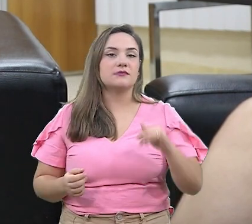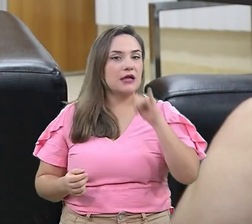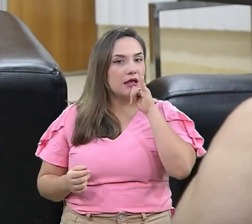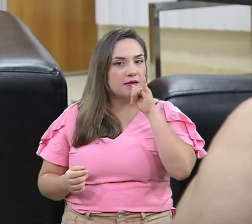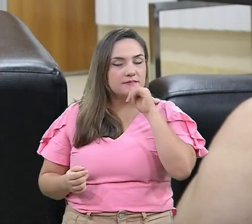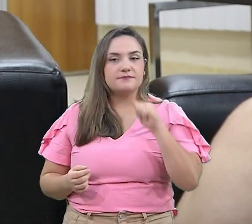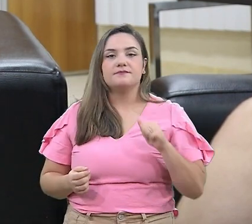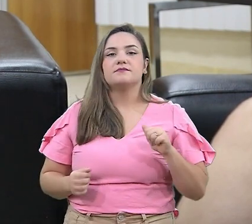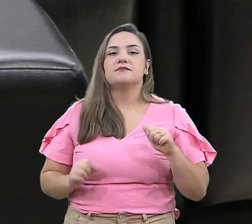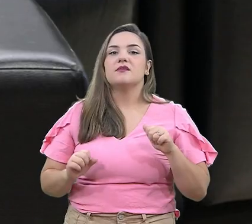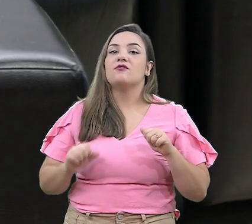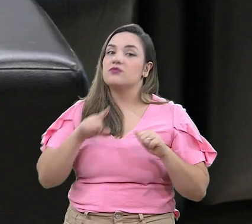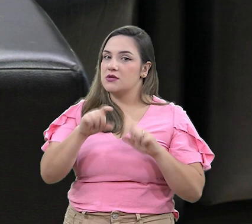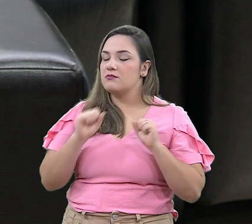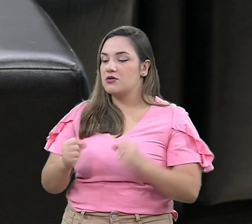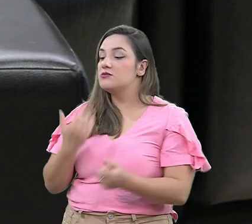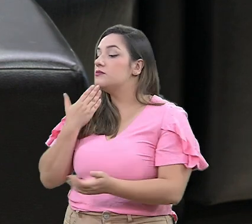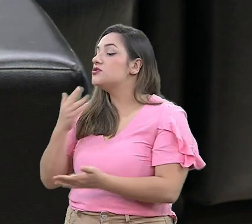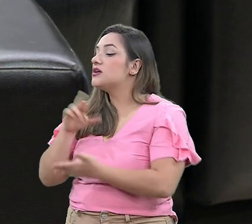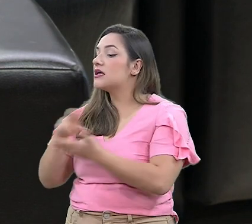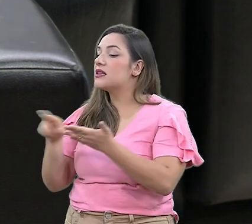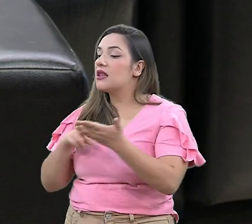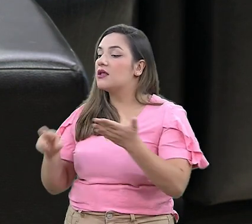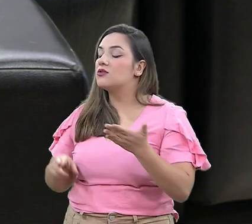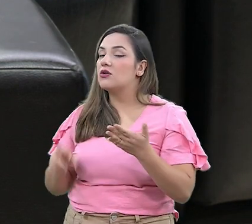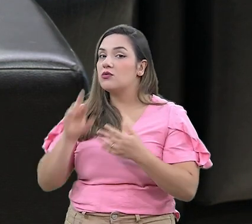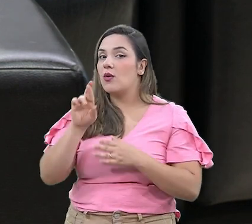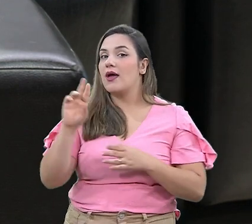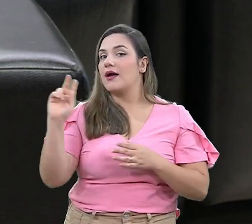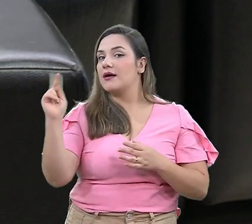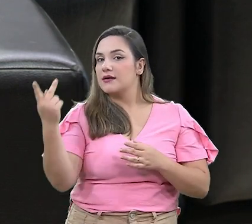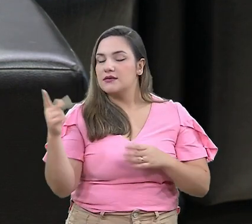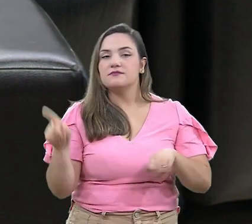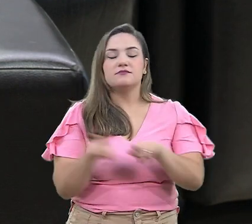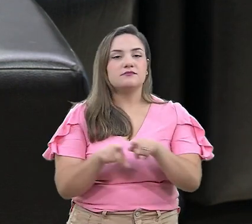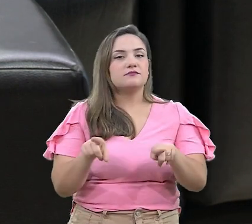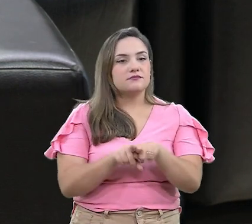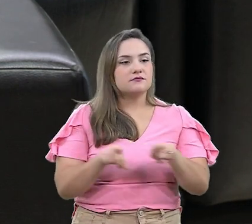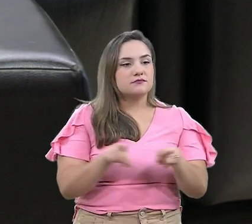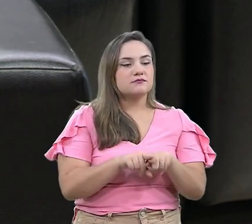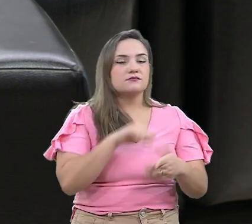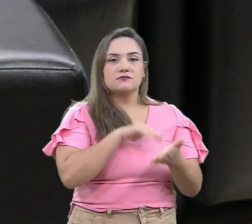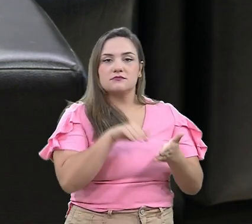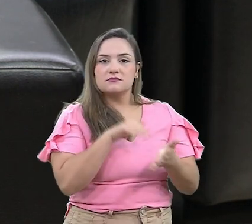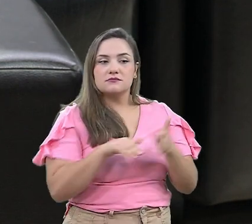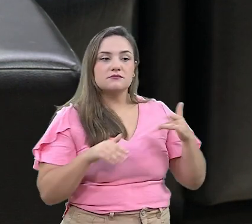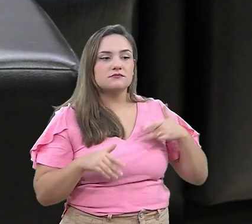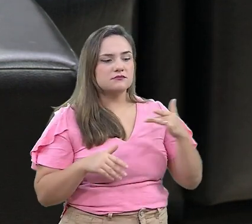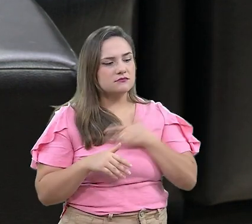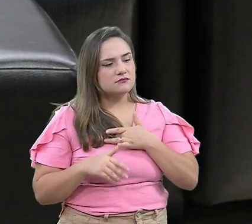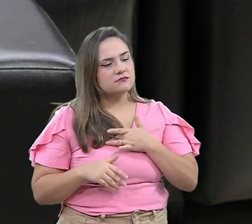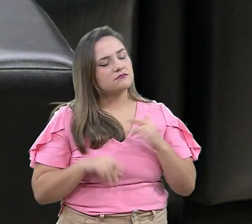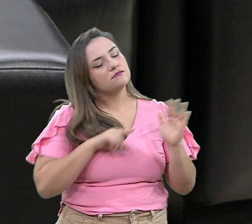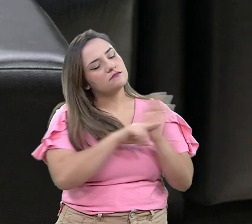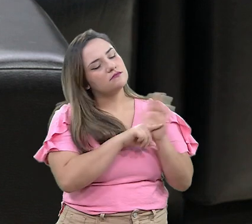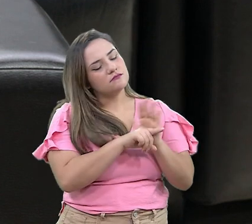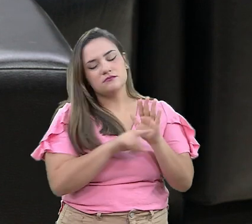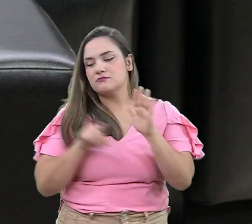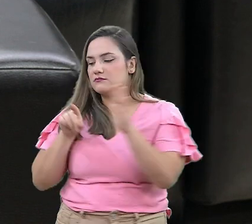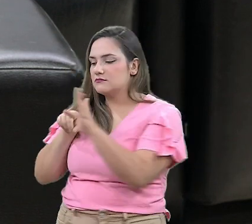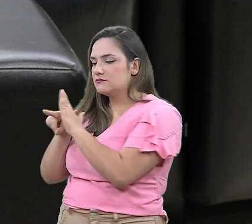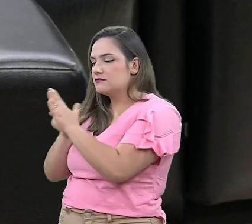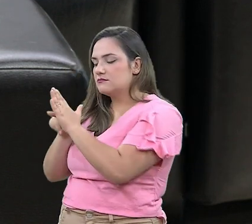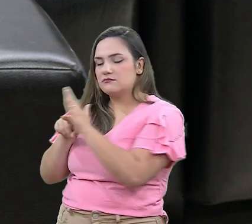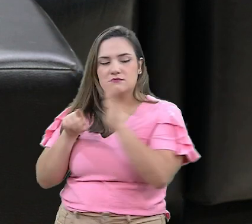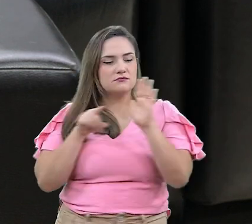ir pedir relatórios da gestão de pessoas, da Secretaria de Saúde,